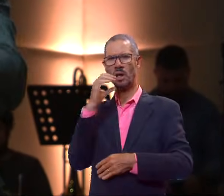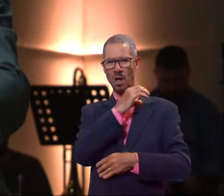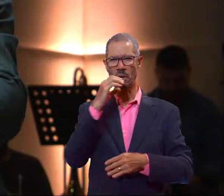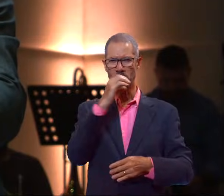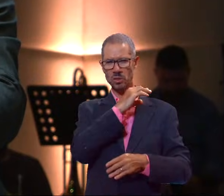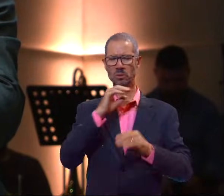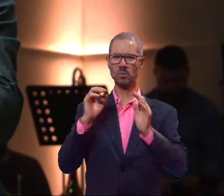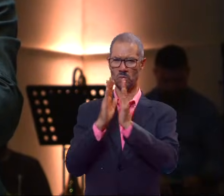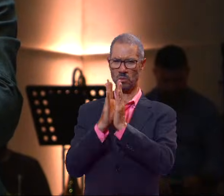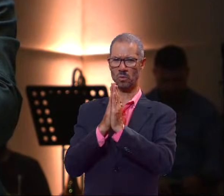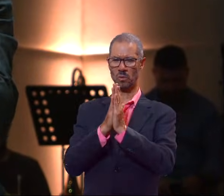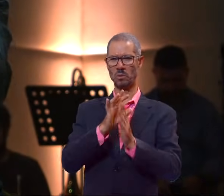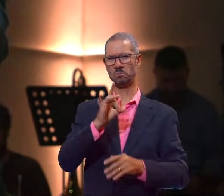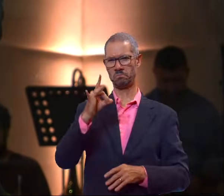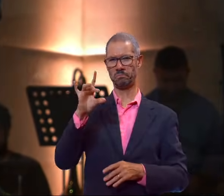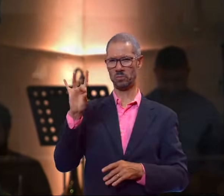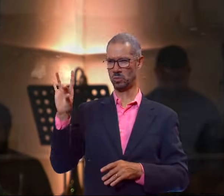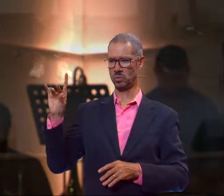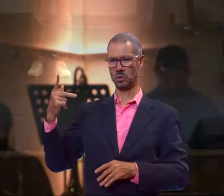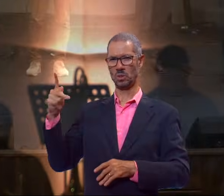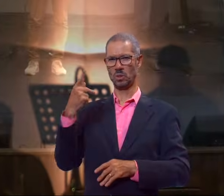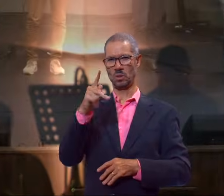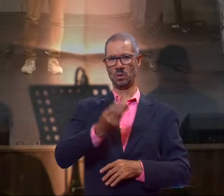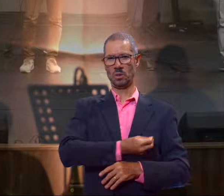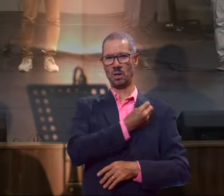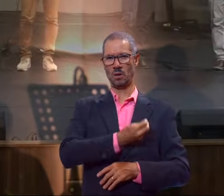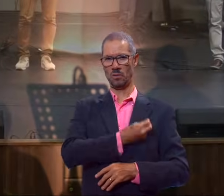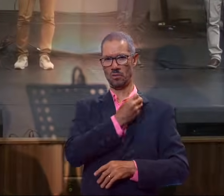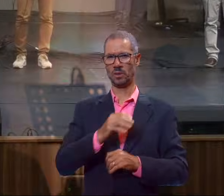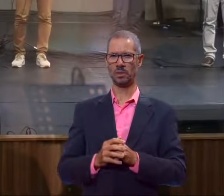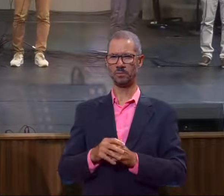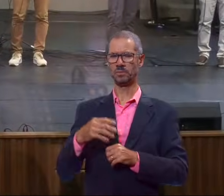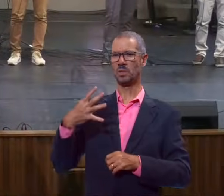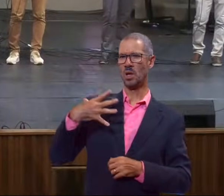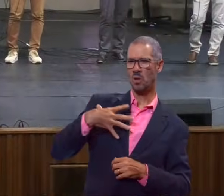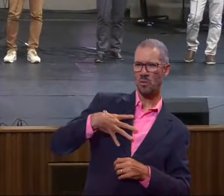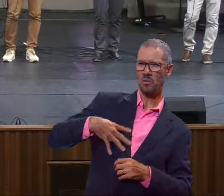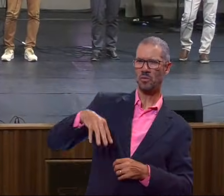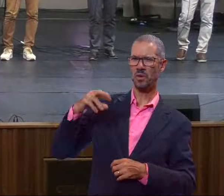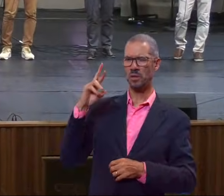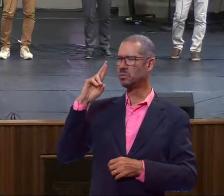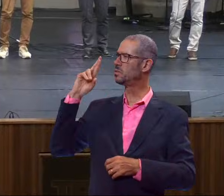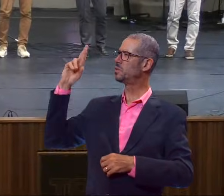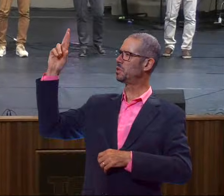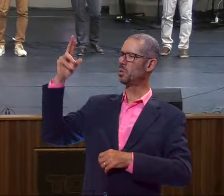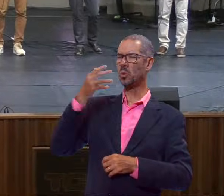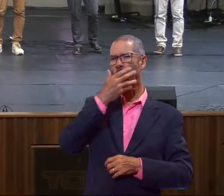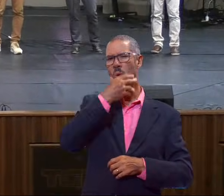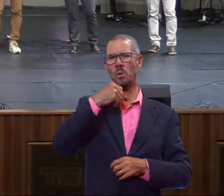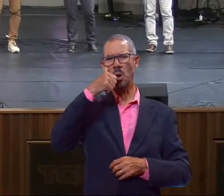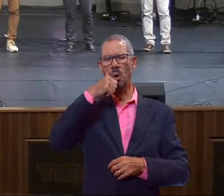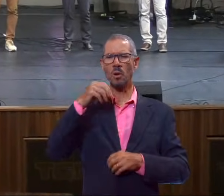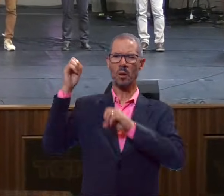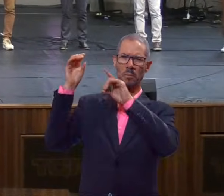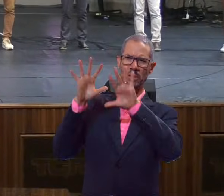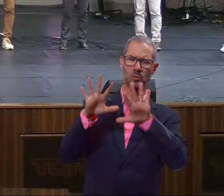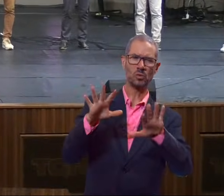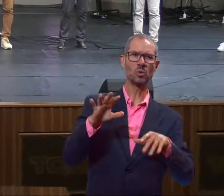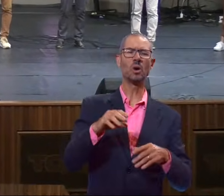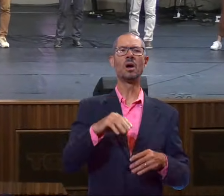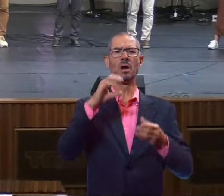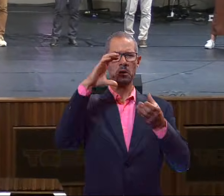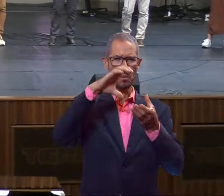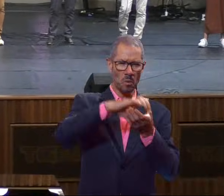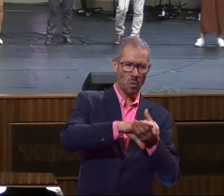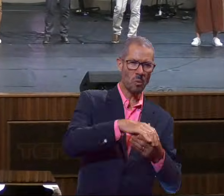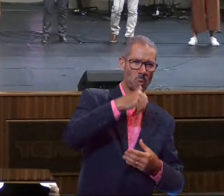clamor. Venha em favor do teu filho, da tua filha, do teu marido, da tua esposa, do ente querido que